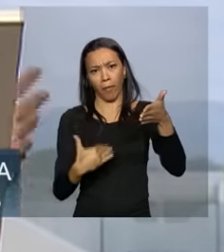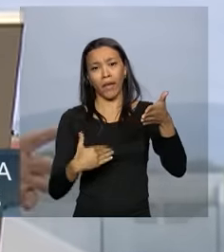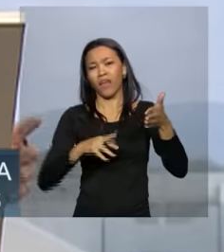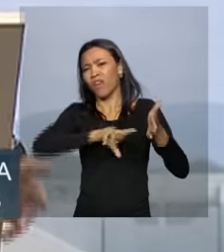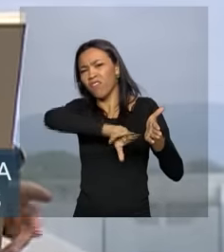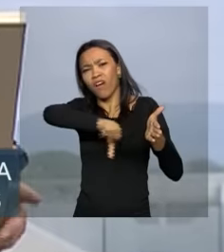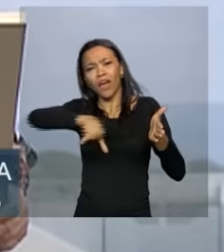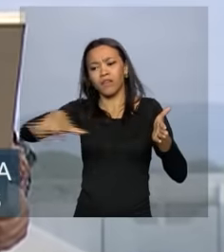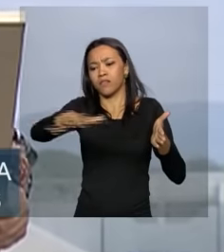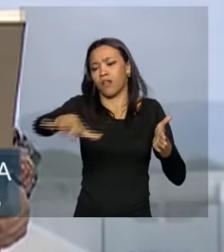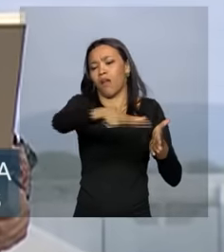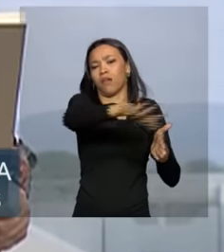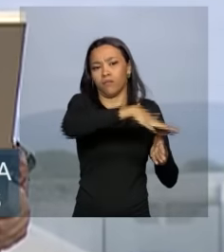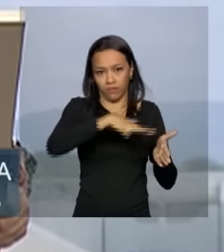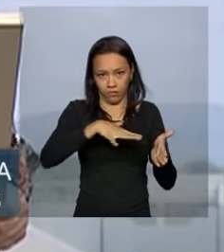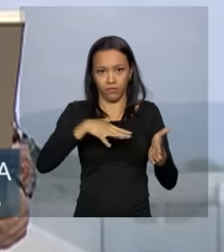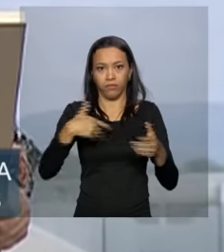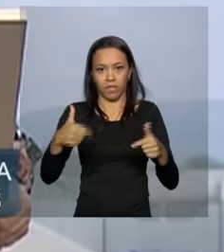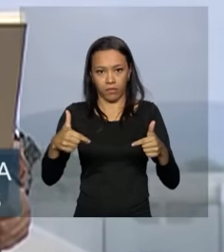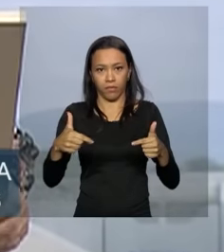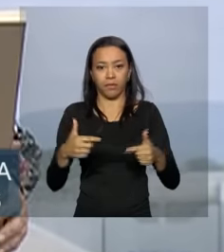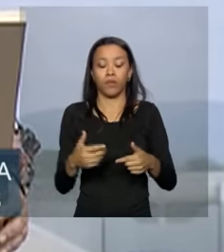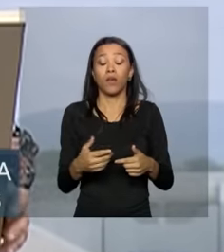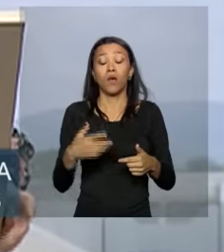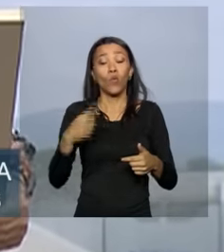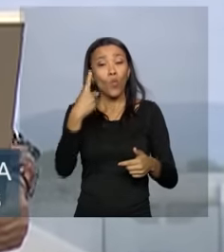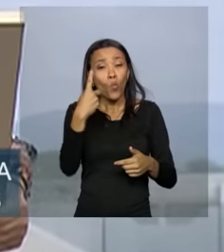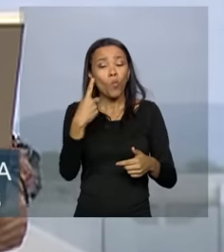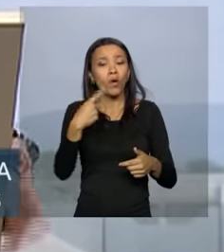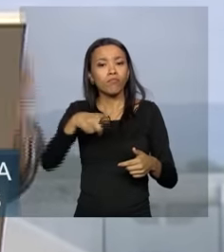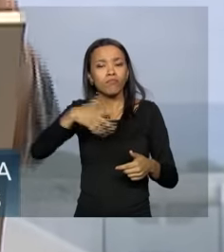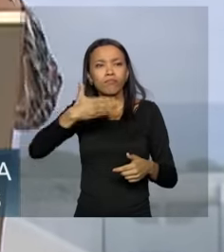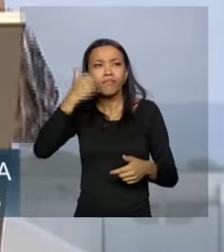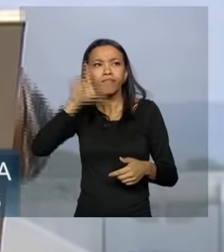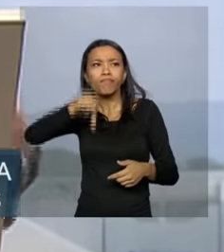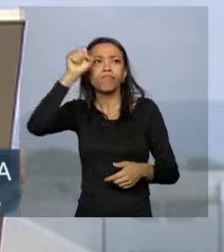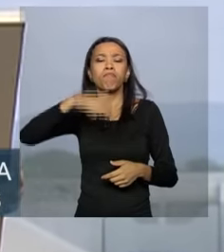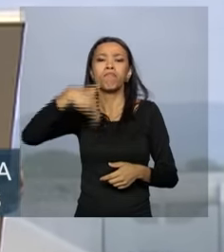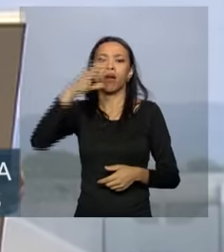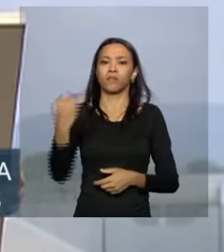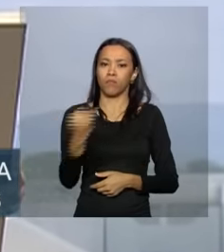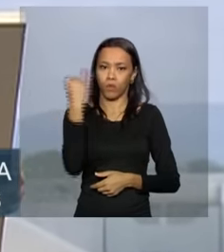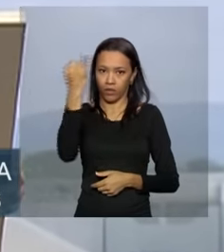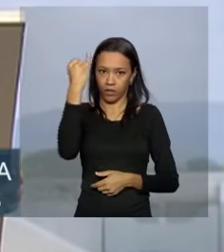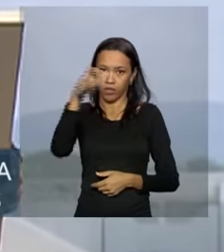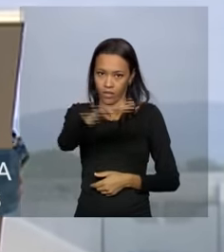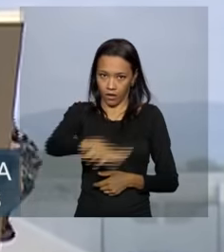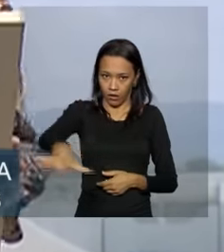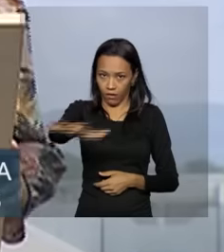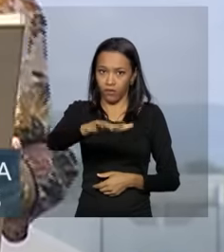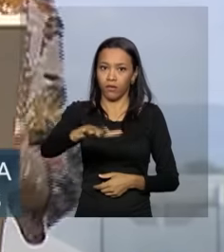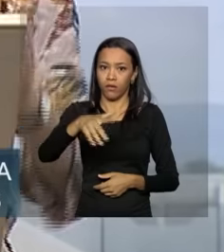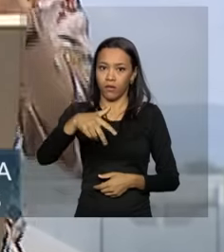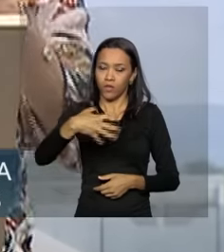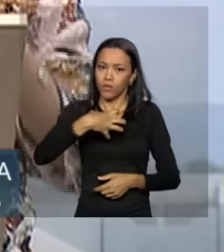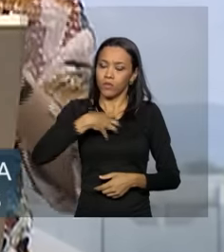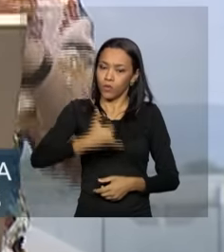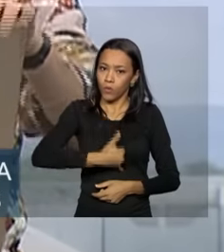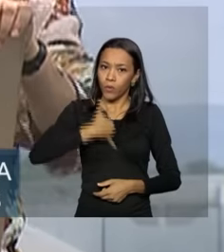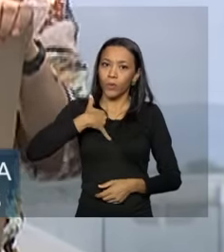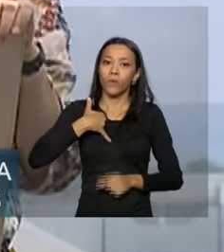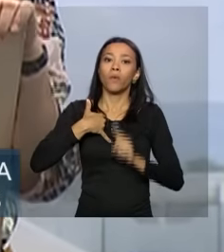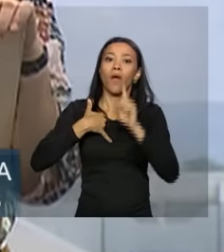Uma das áreas que eu acredito que seja mais importante e que muito me orgulha